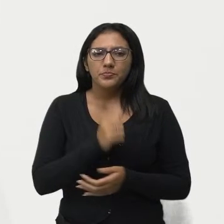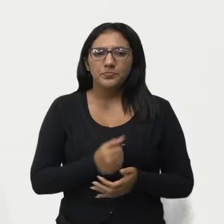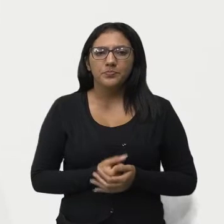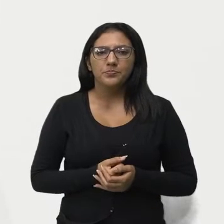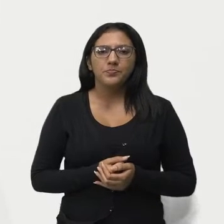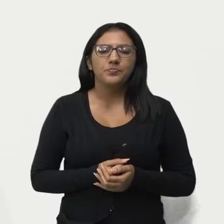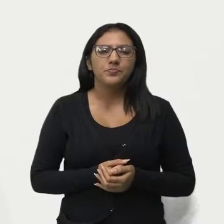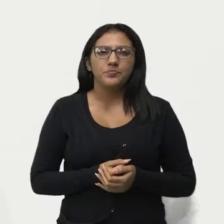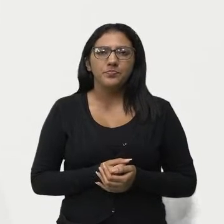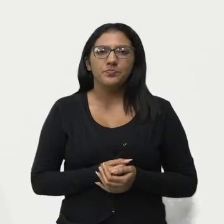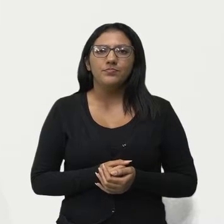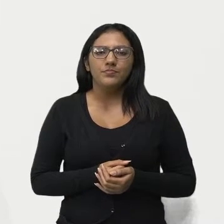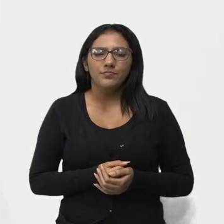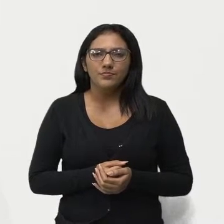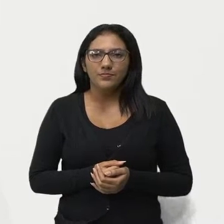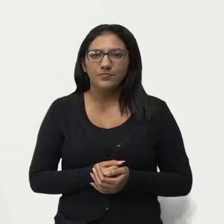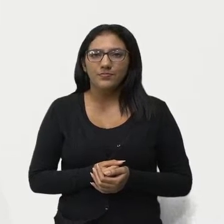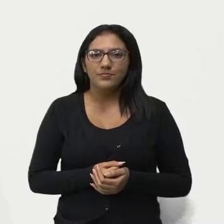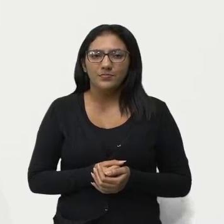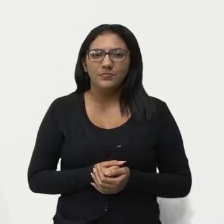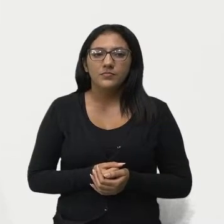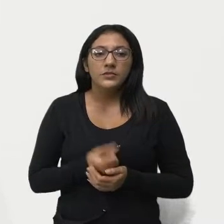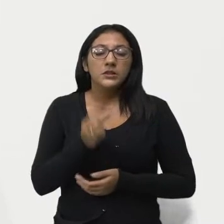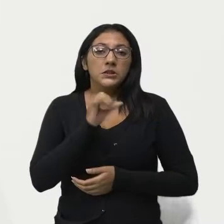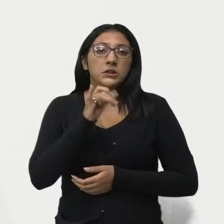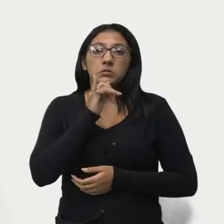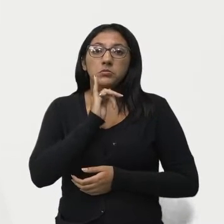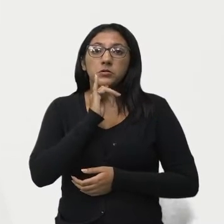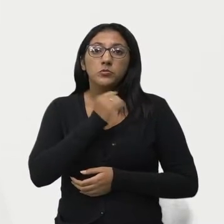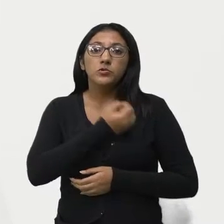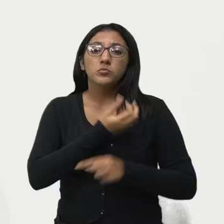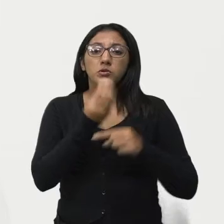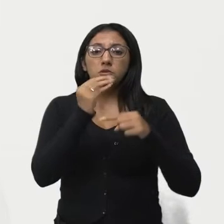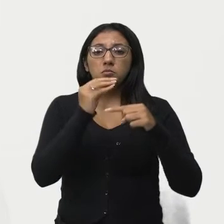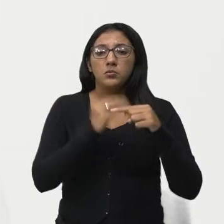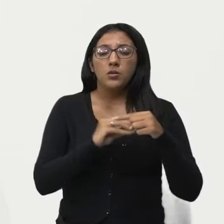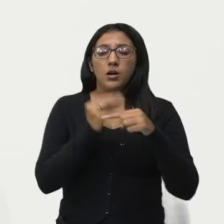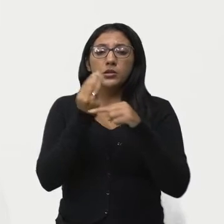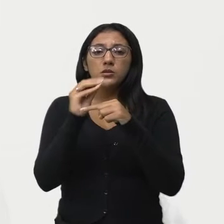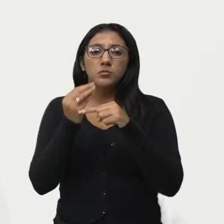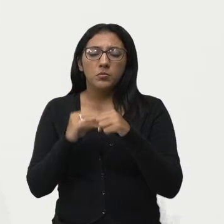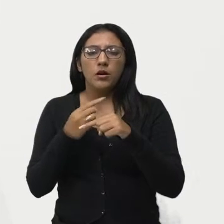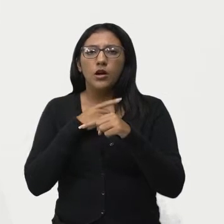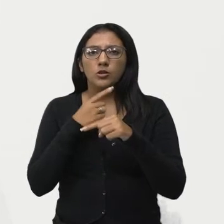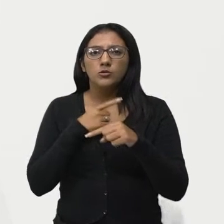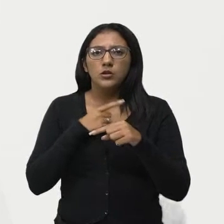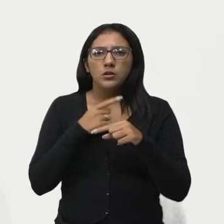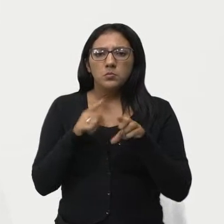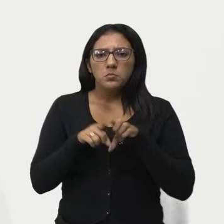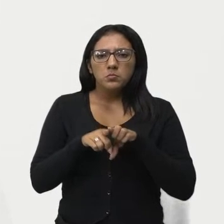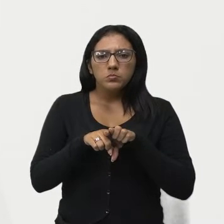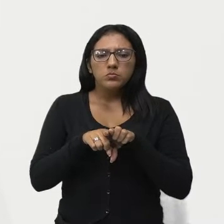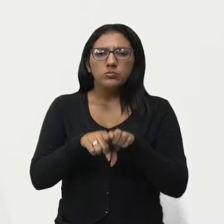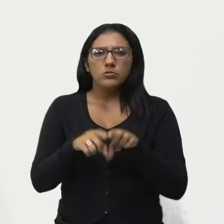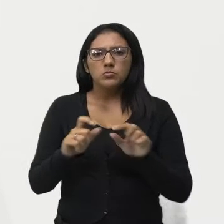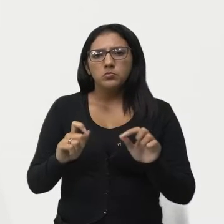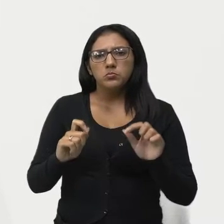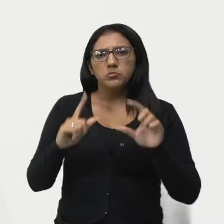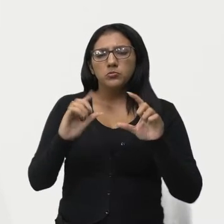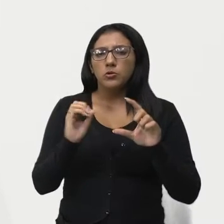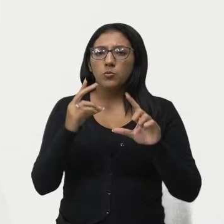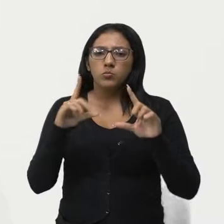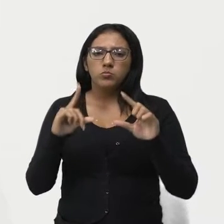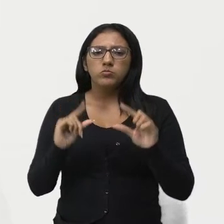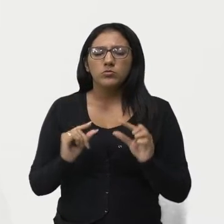calcular? Olha só, quando duas grandezas são diretamente proporcionais, é